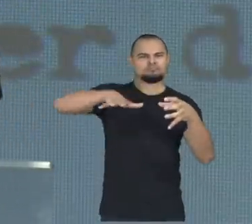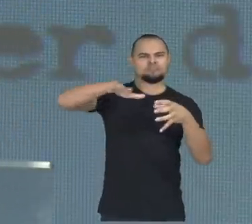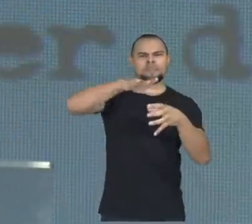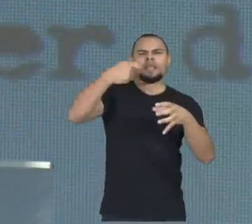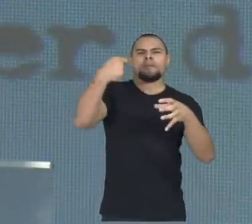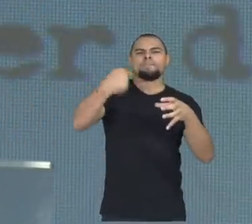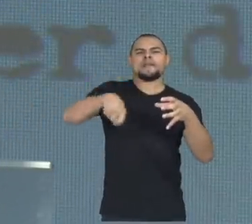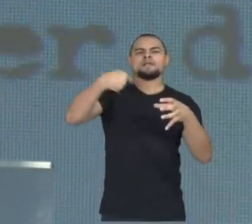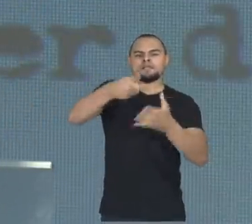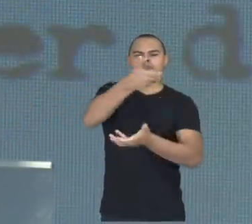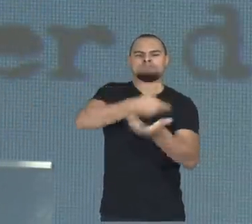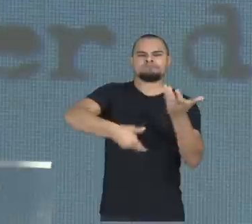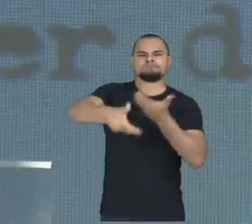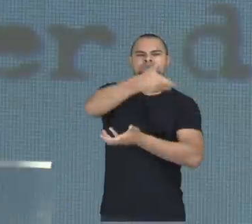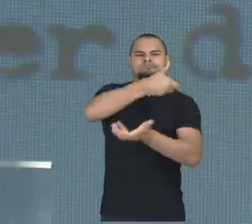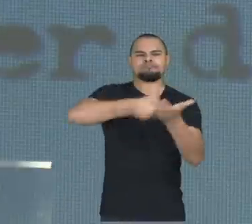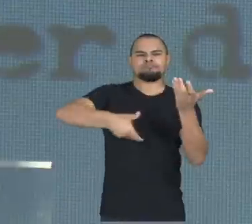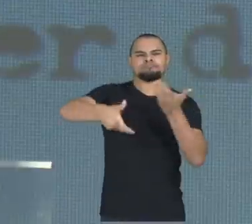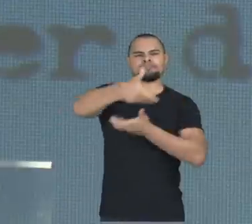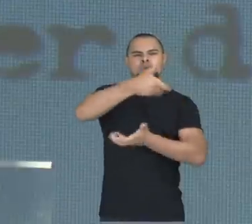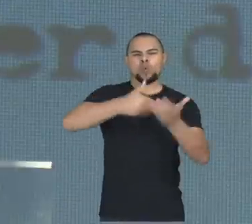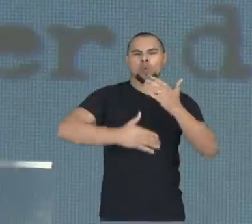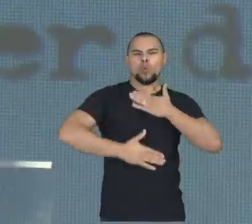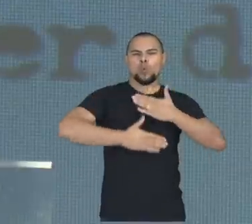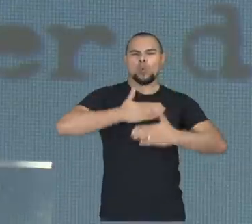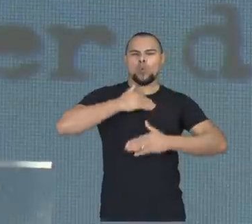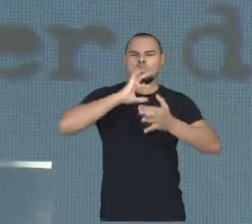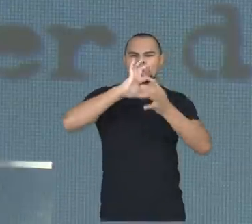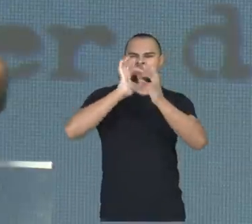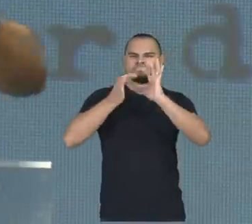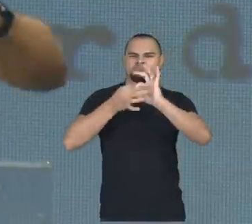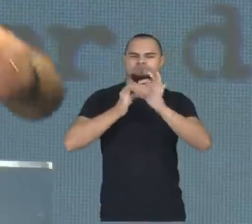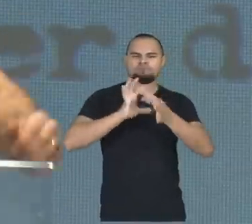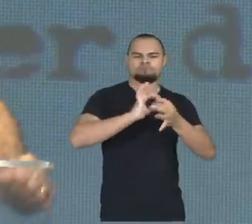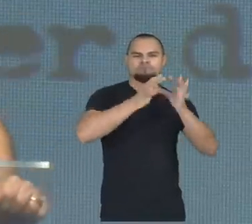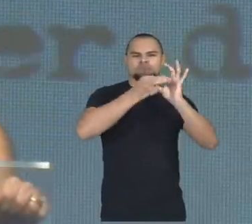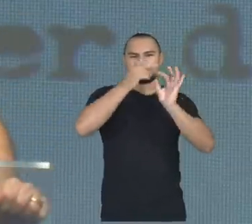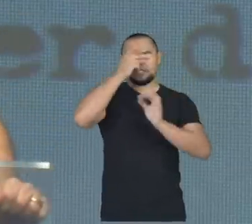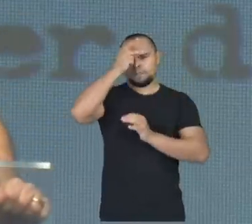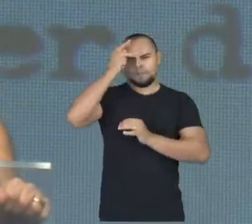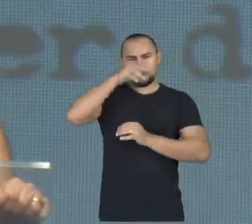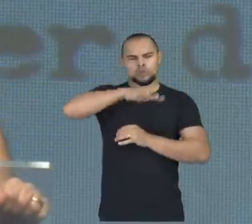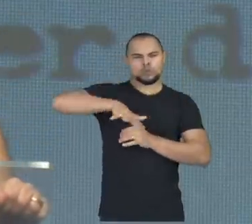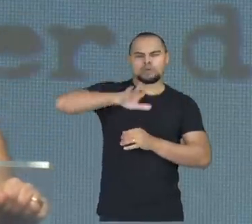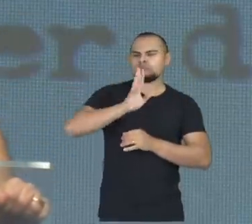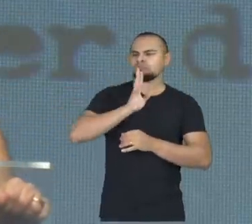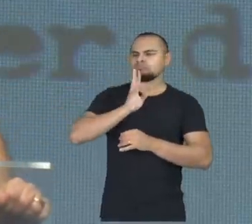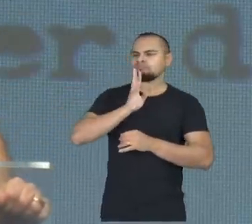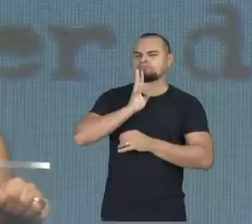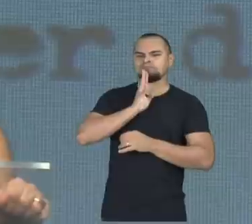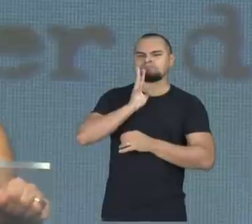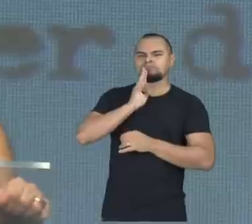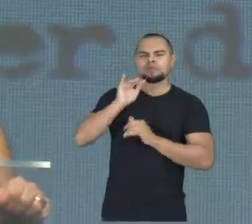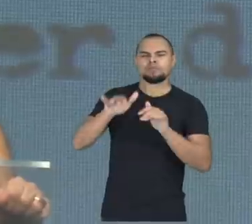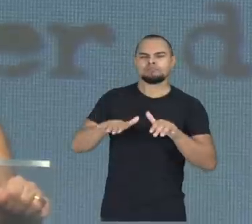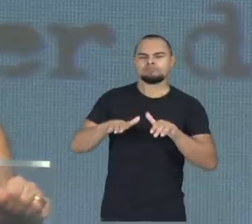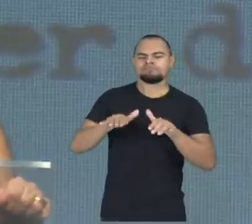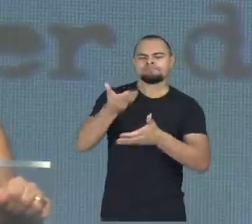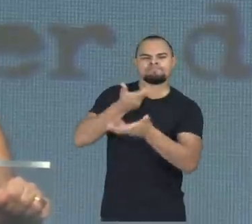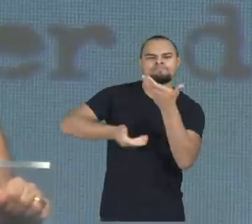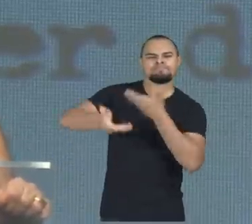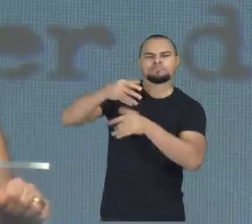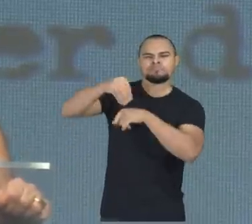ser vivida na dinâmica de um corpo comum de pessoas. Que você conhece, que você cresce, que você